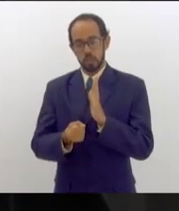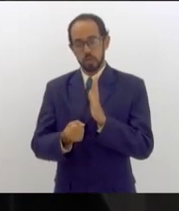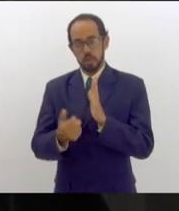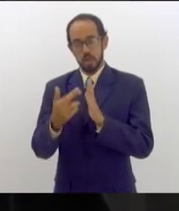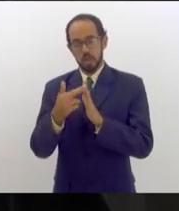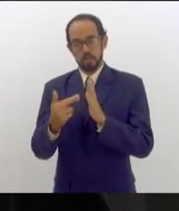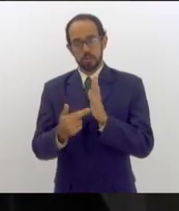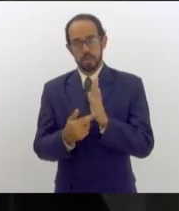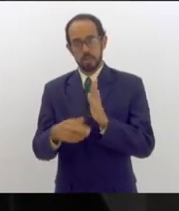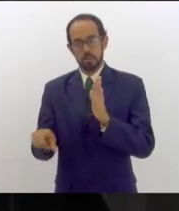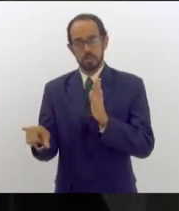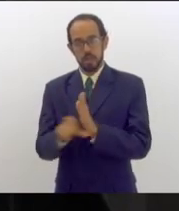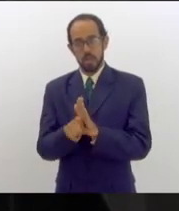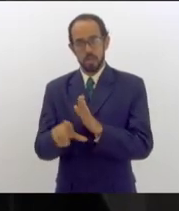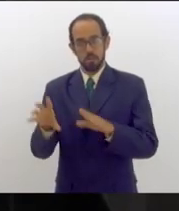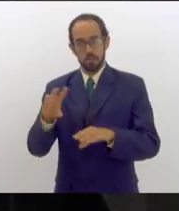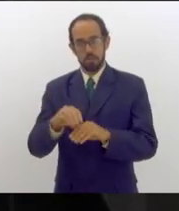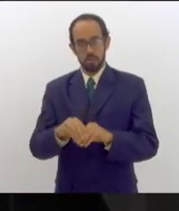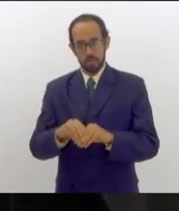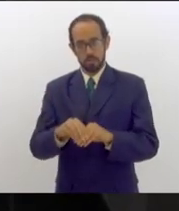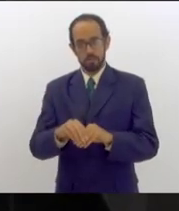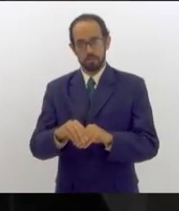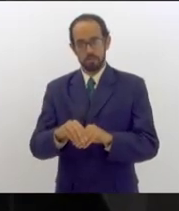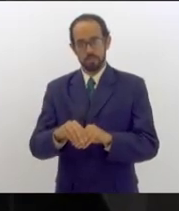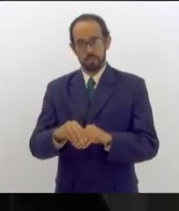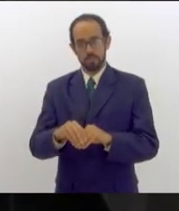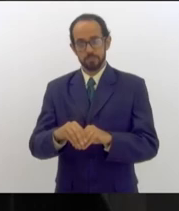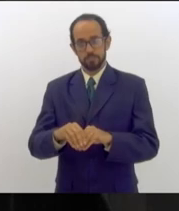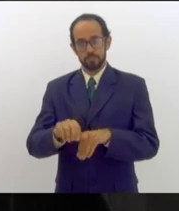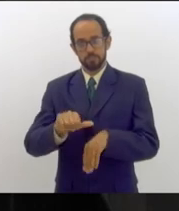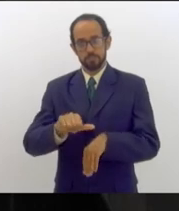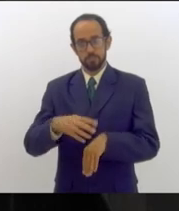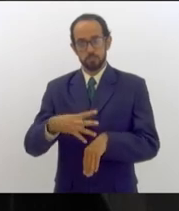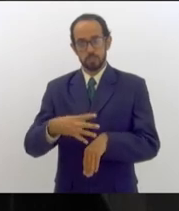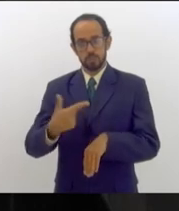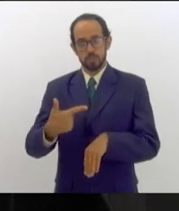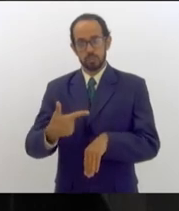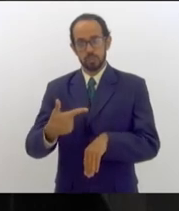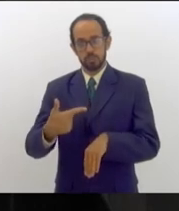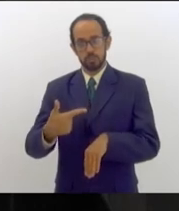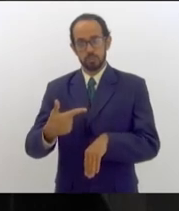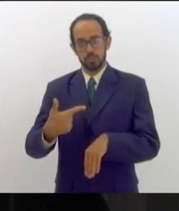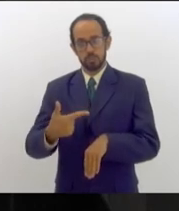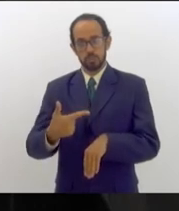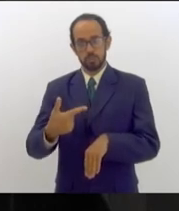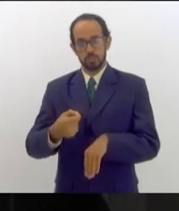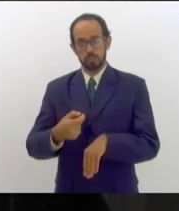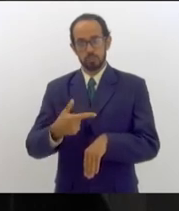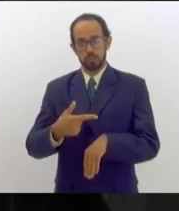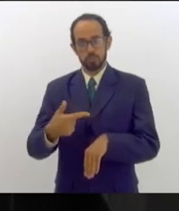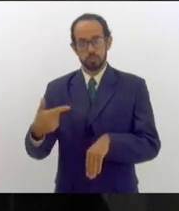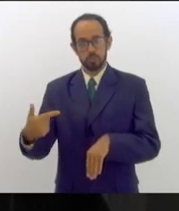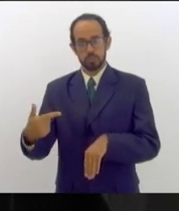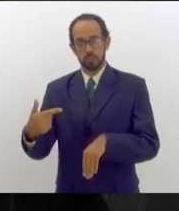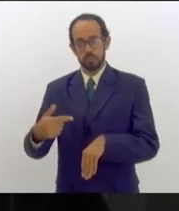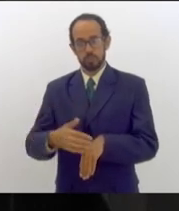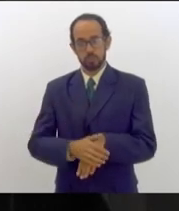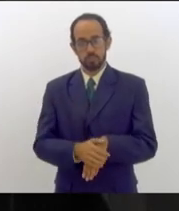da lei complementar 142 de 2022